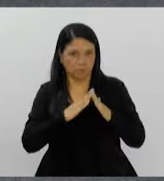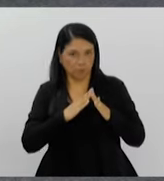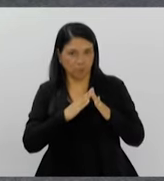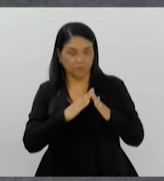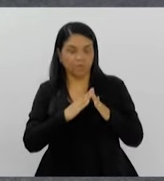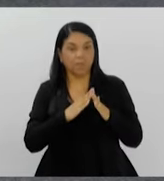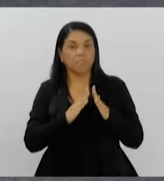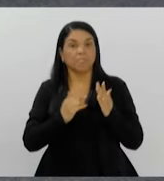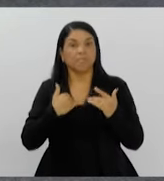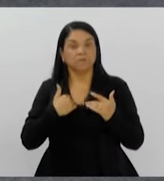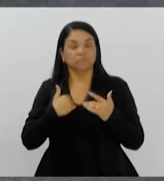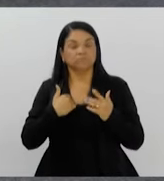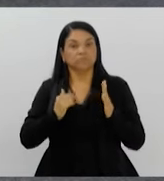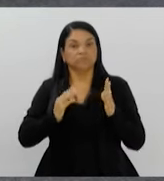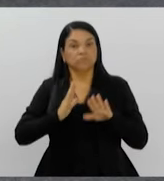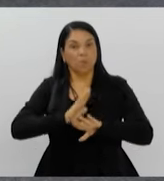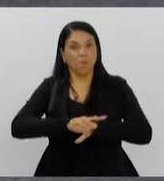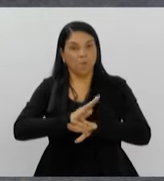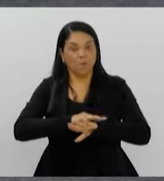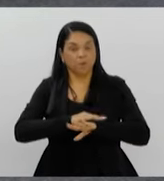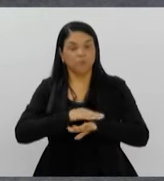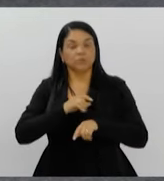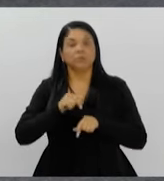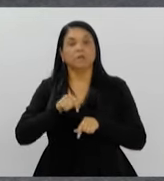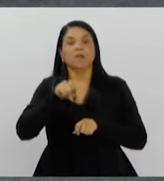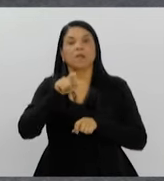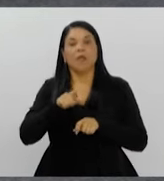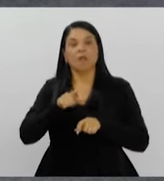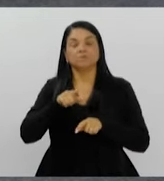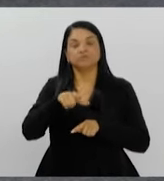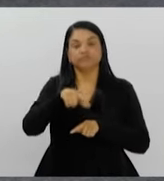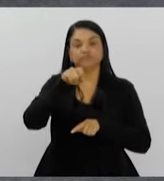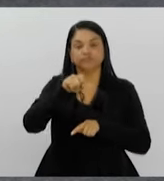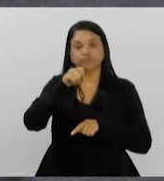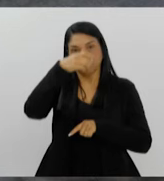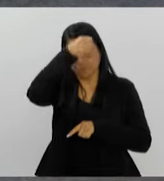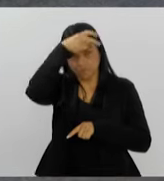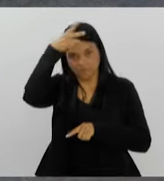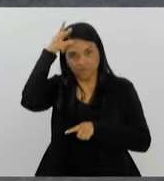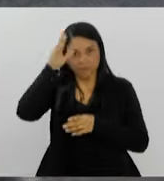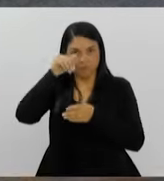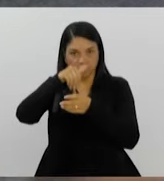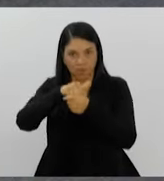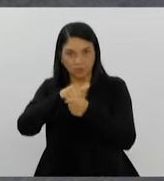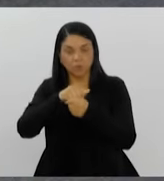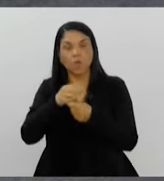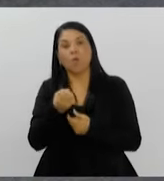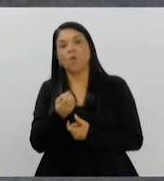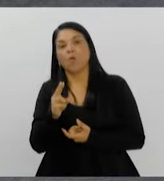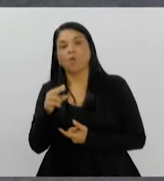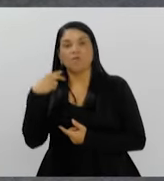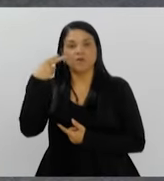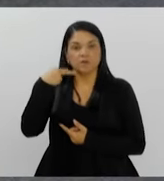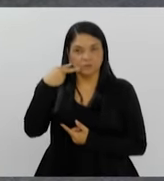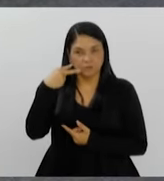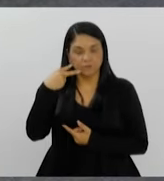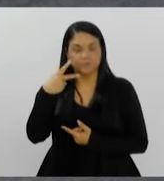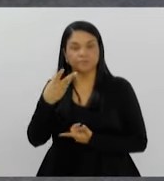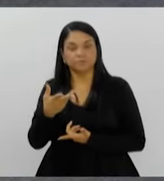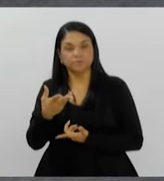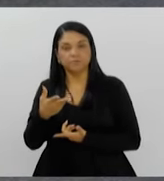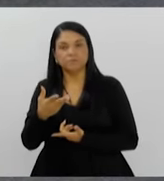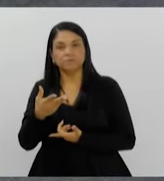estamos no momento em que vamos escolher quem vai estar à frente como Prefeito e vereadores e na região de Campos Elí tem